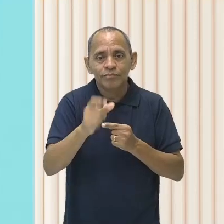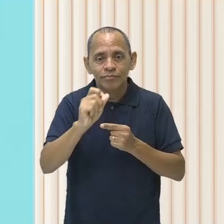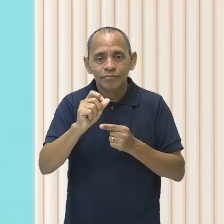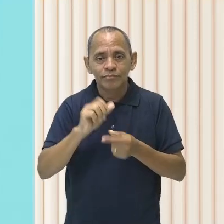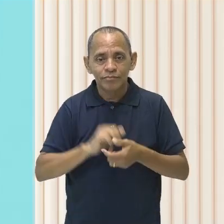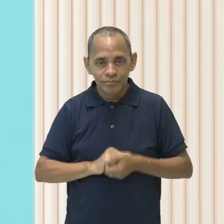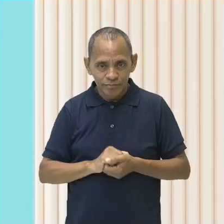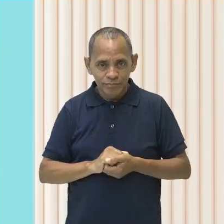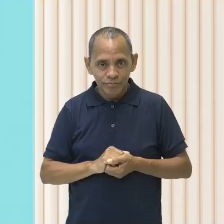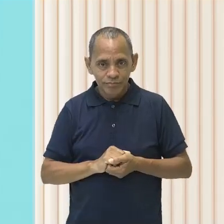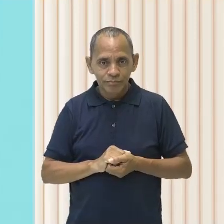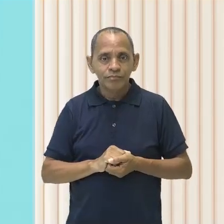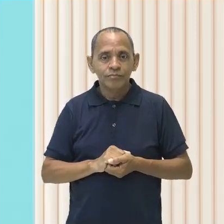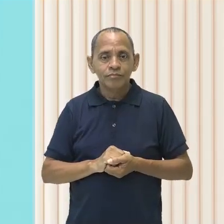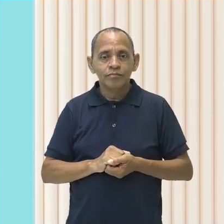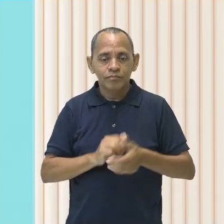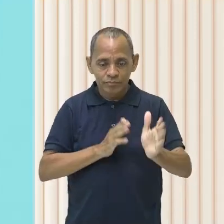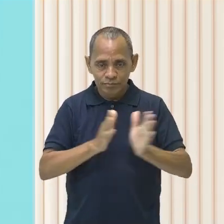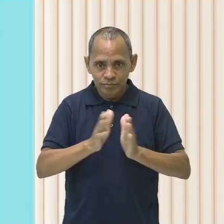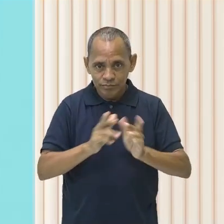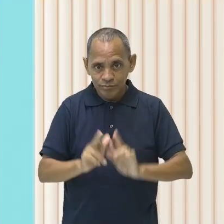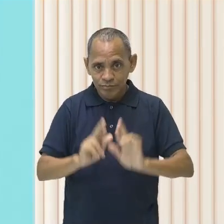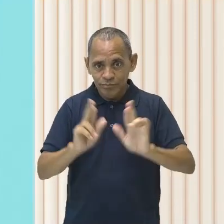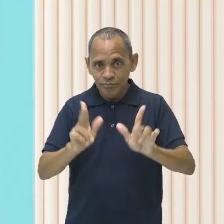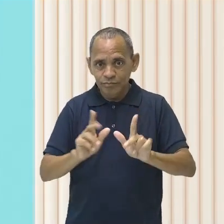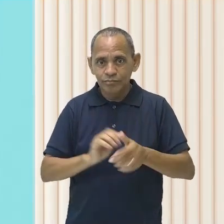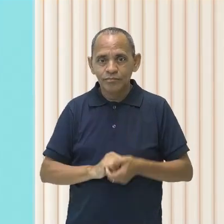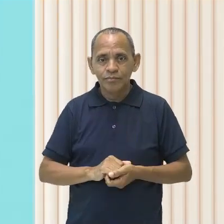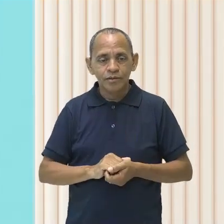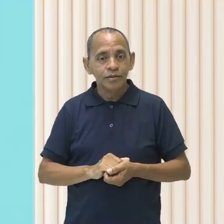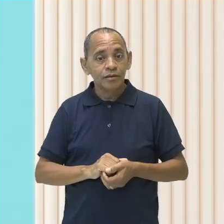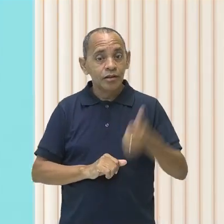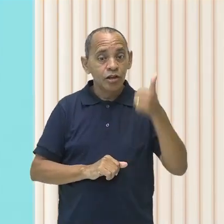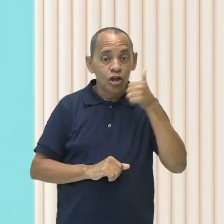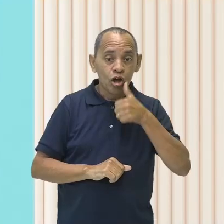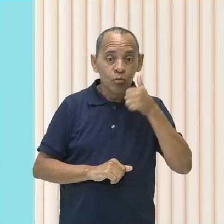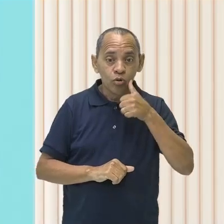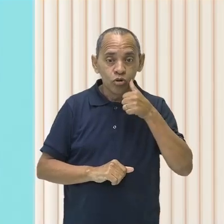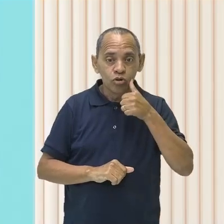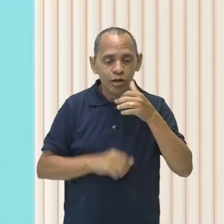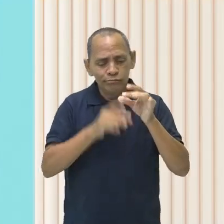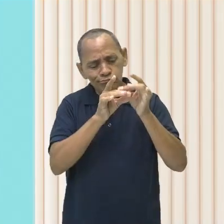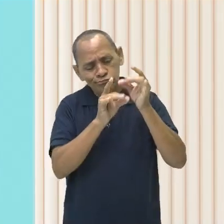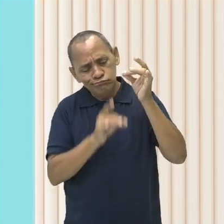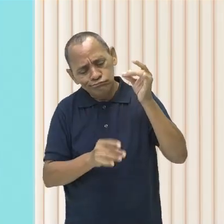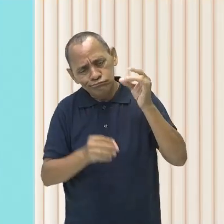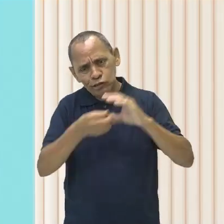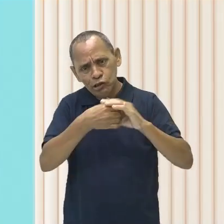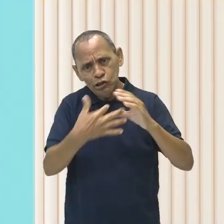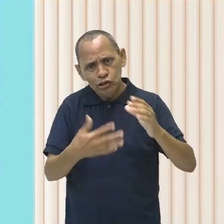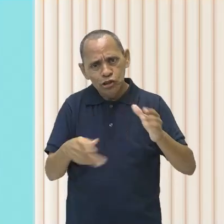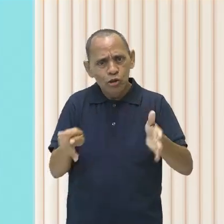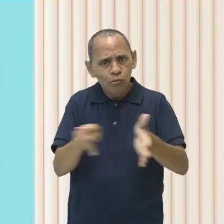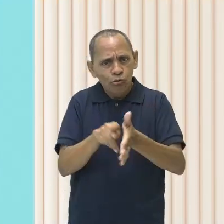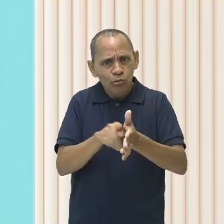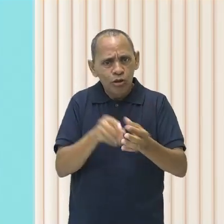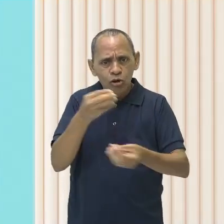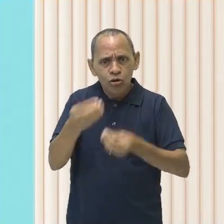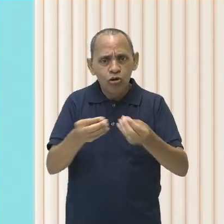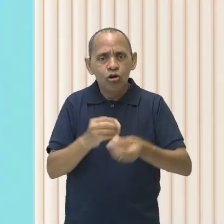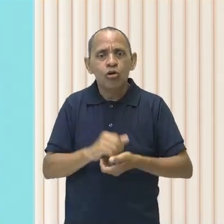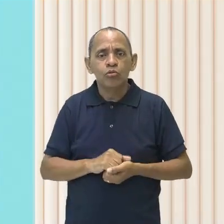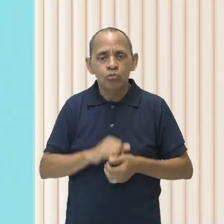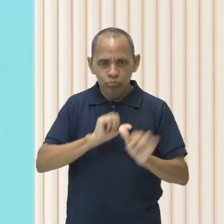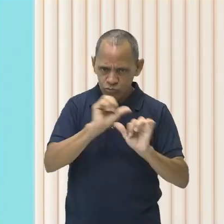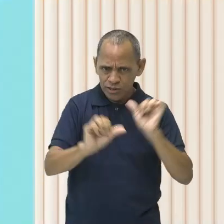são momentos diferentes. Será que elas eram descritas, eram caracterizadas, as funções delas mudaram